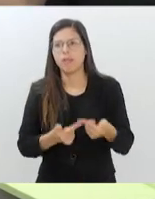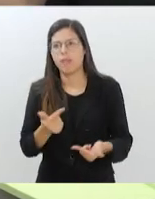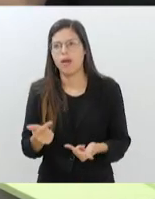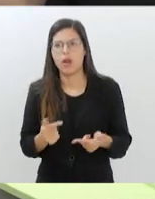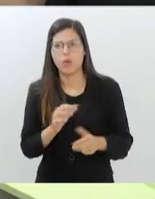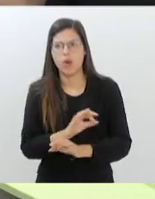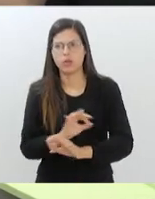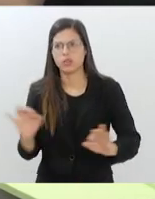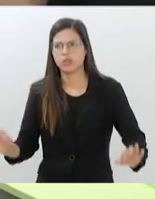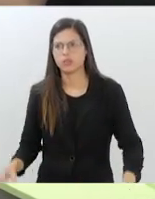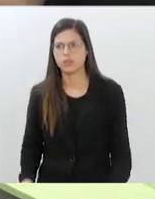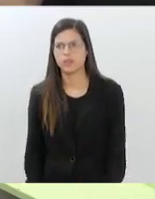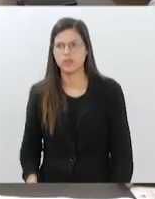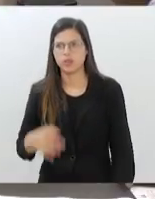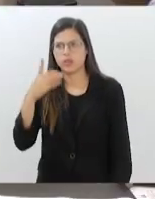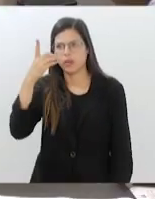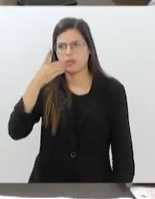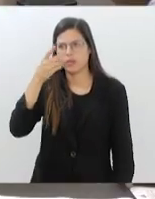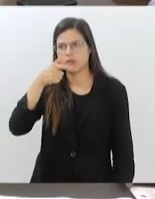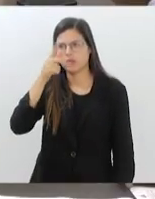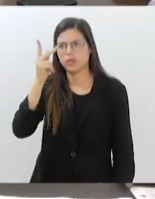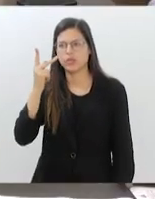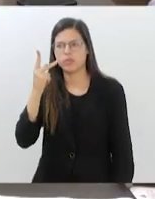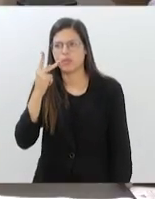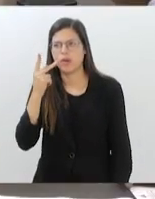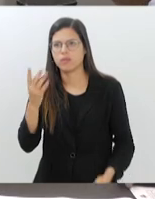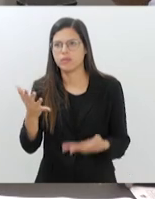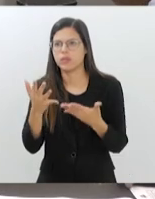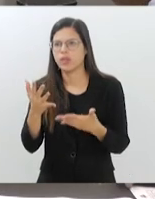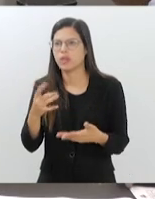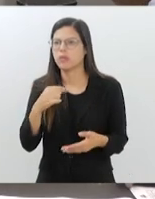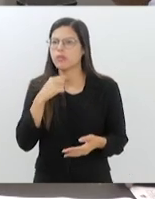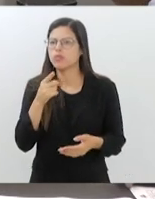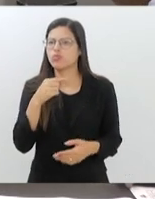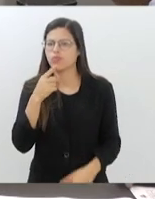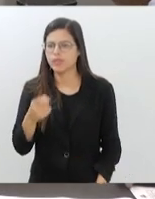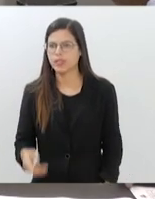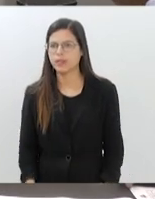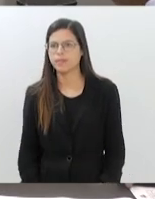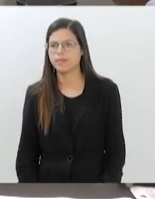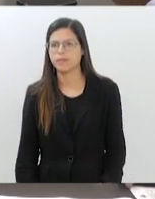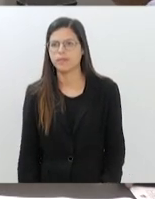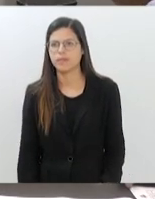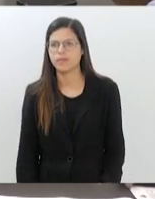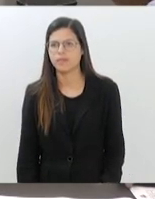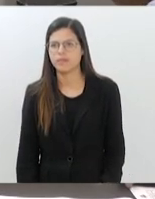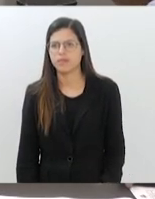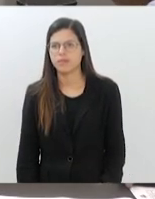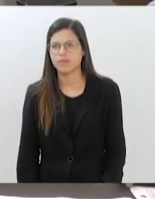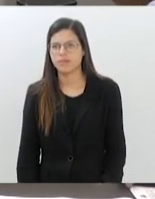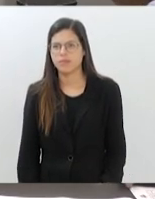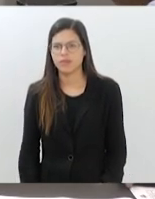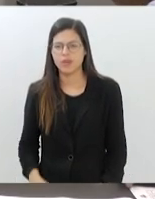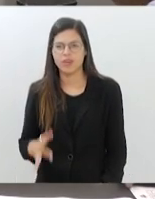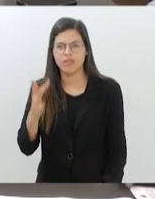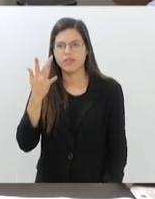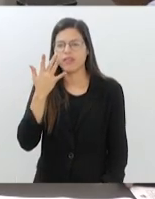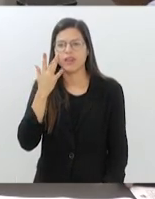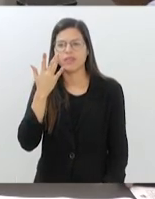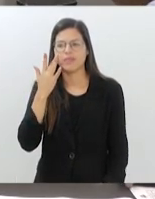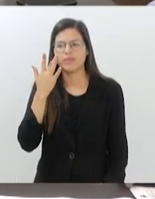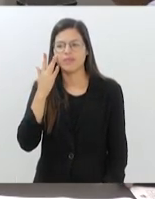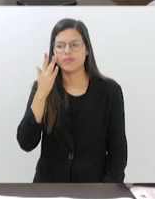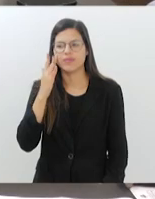incrível Deputado Luis Paulo queria tirar a dúvida com vossa excelência eu acho seu projeto